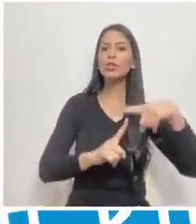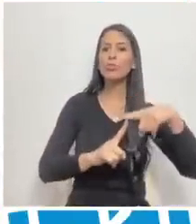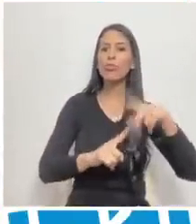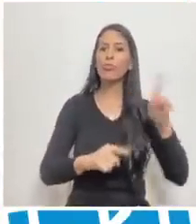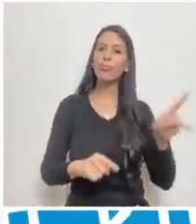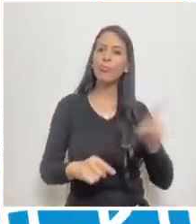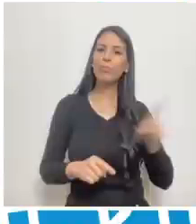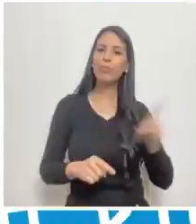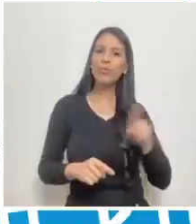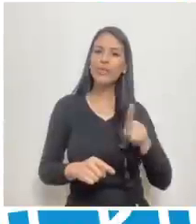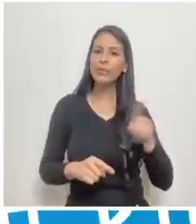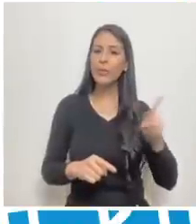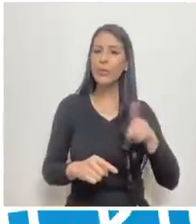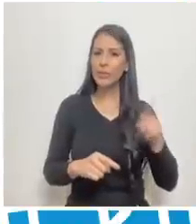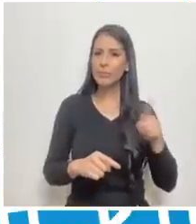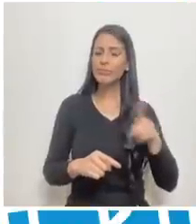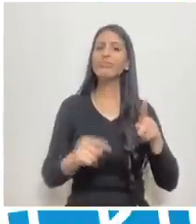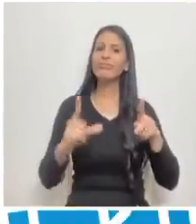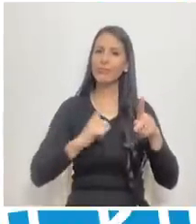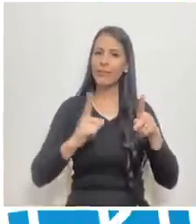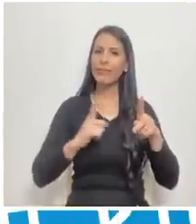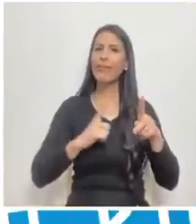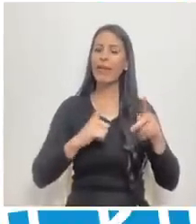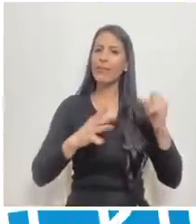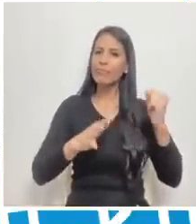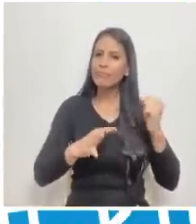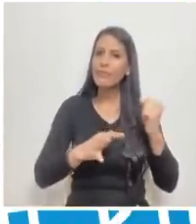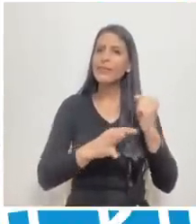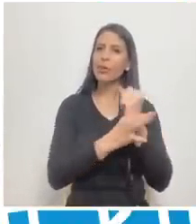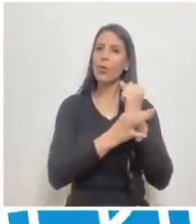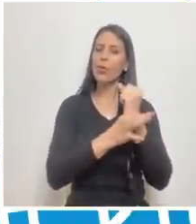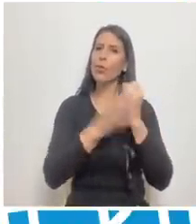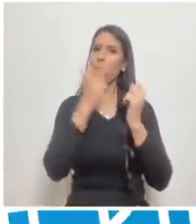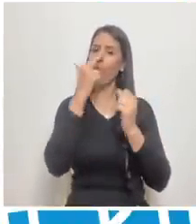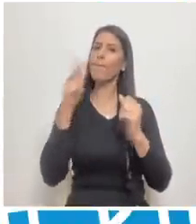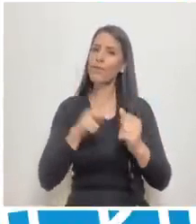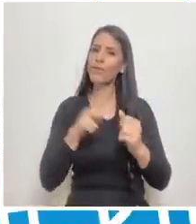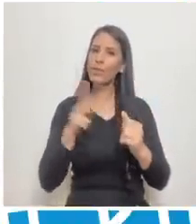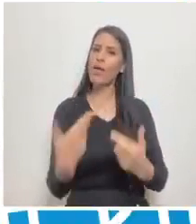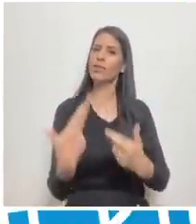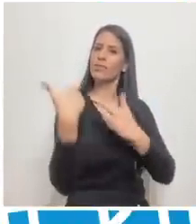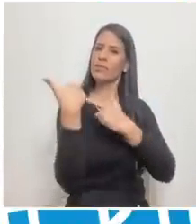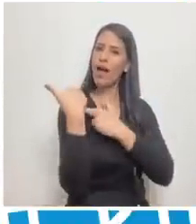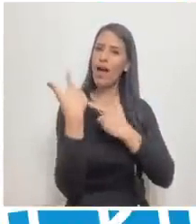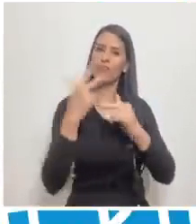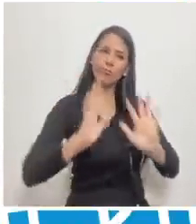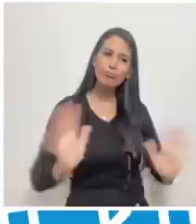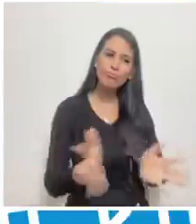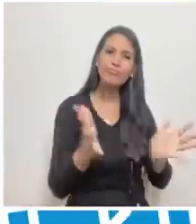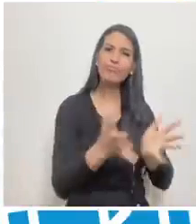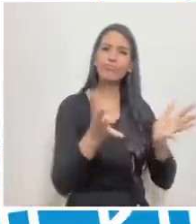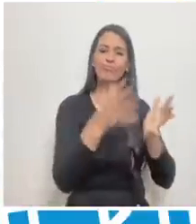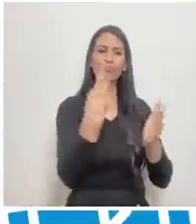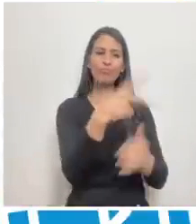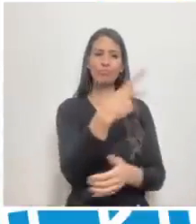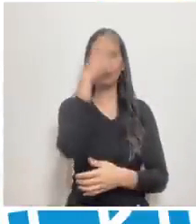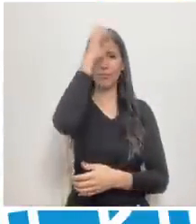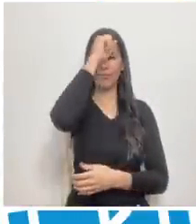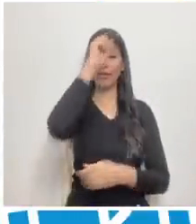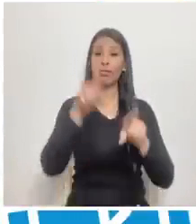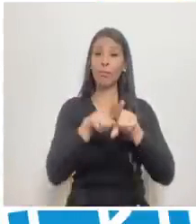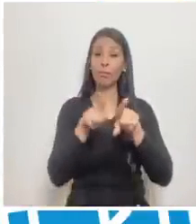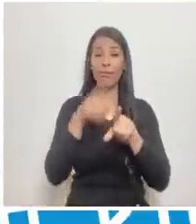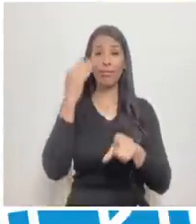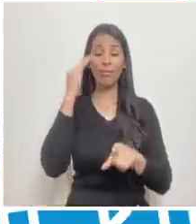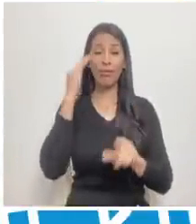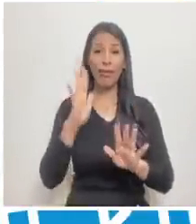garantidor da aprendizagem, e sem pensar que o jovem que sai da nossa escola agora, ele vai